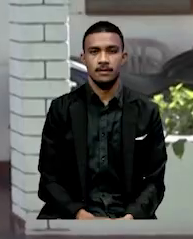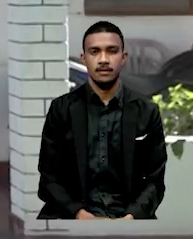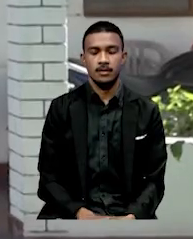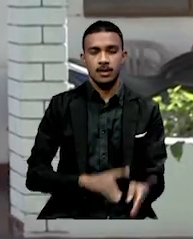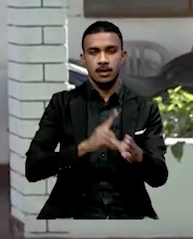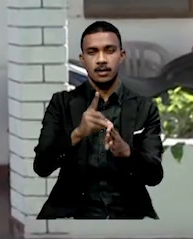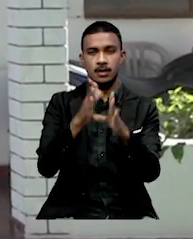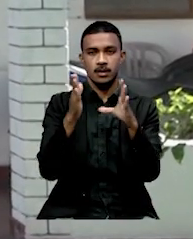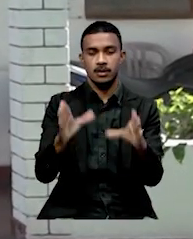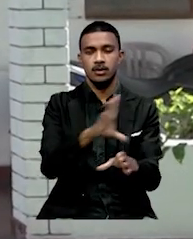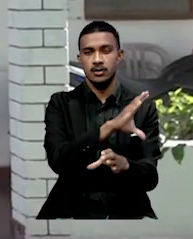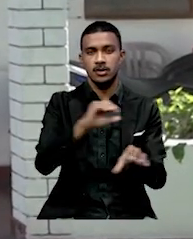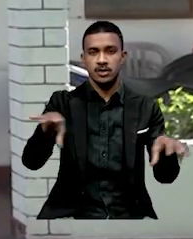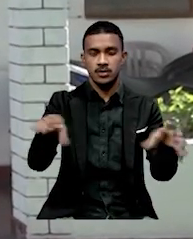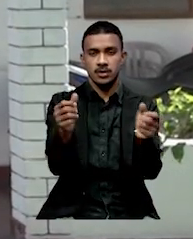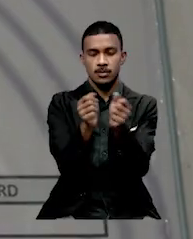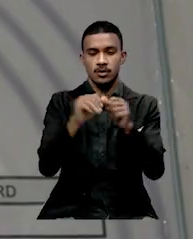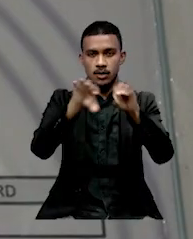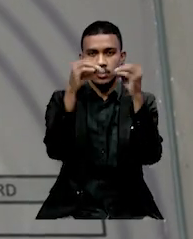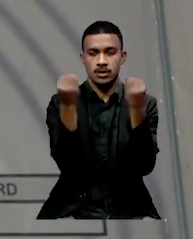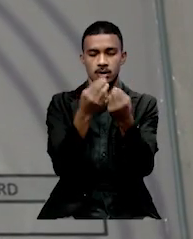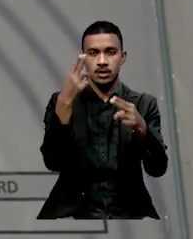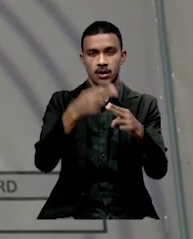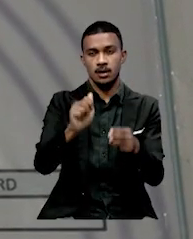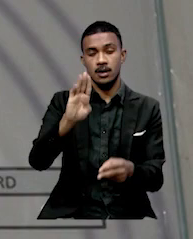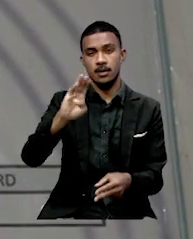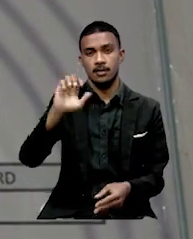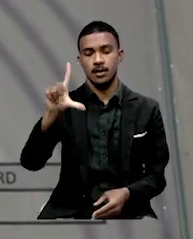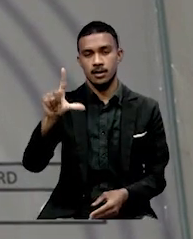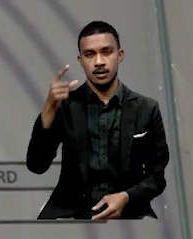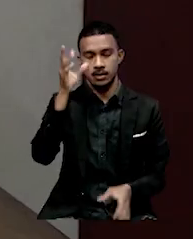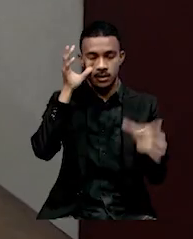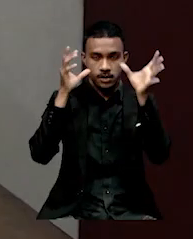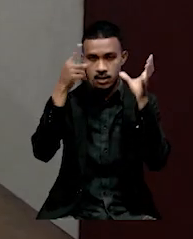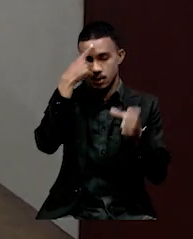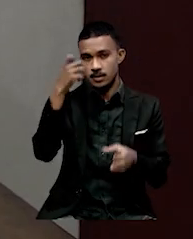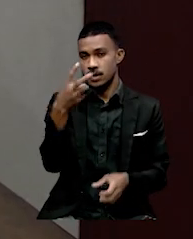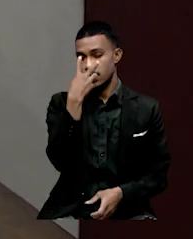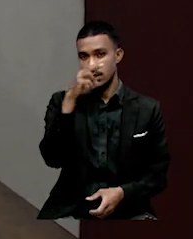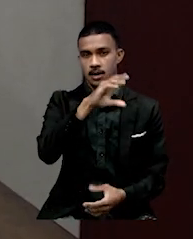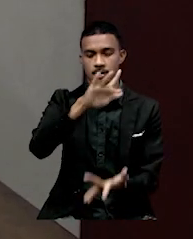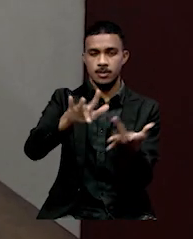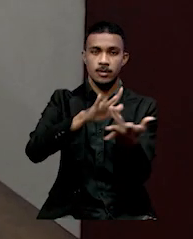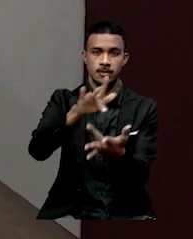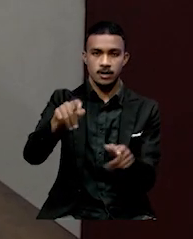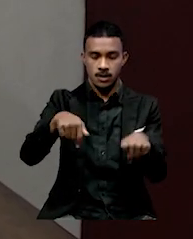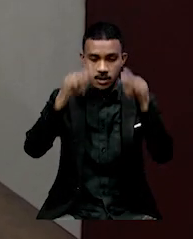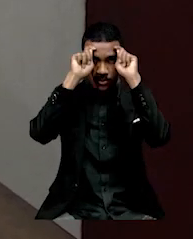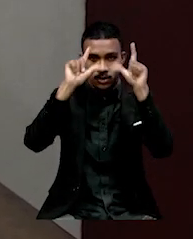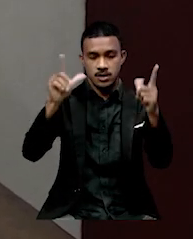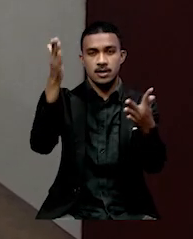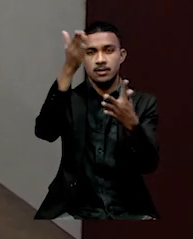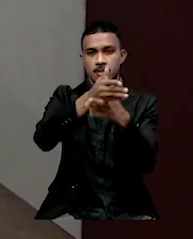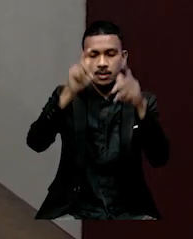Diretor Executivo Interino Fundação Mahém, Abel Amaral Triste, tamba re circulação droga iha Timor Leste, nebe envolve Timor